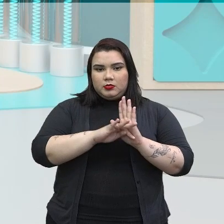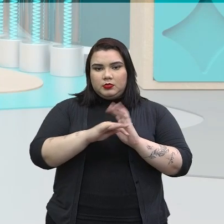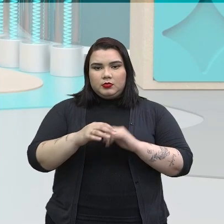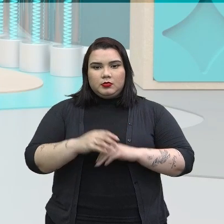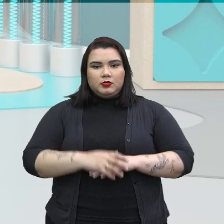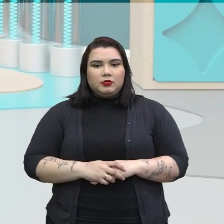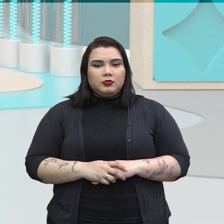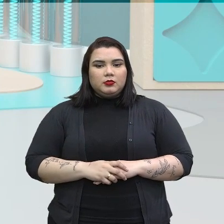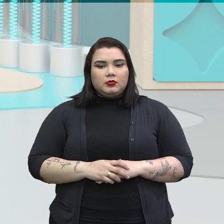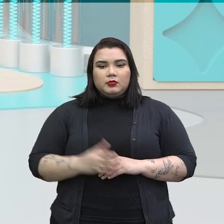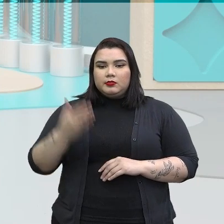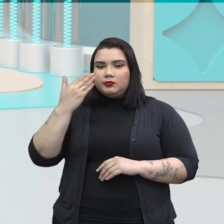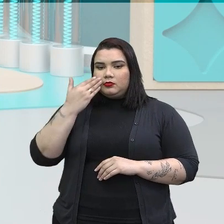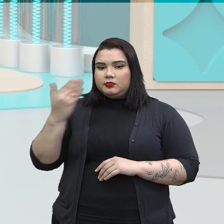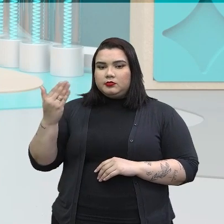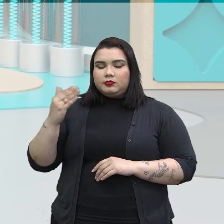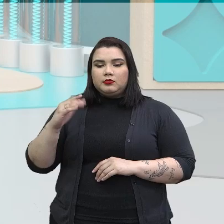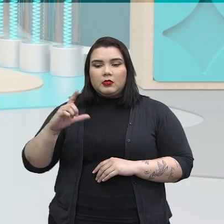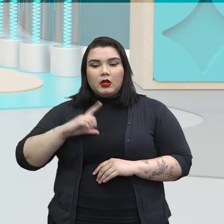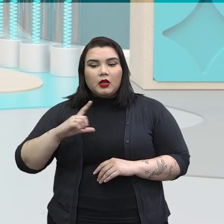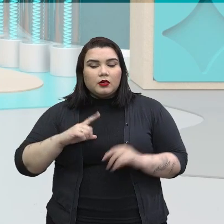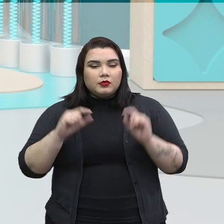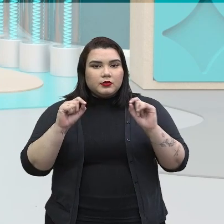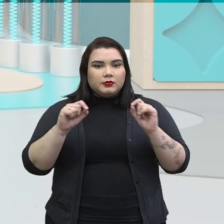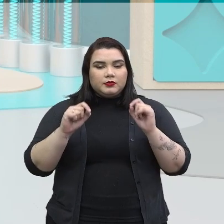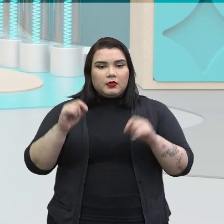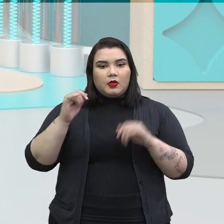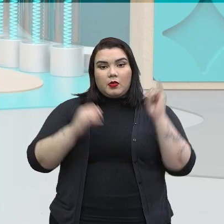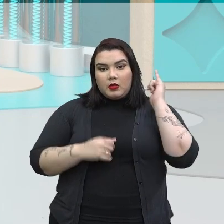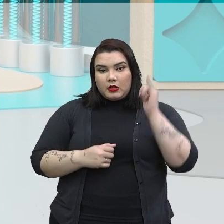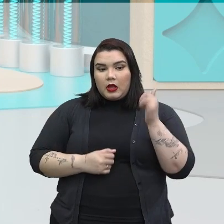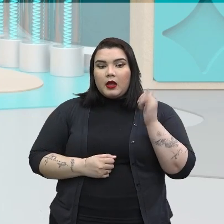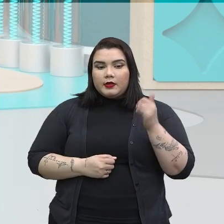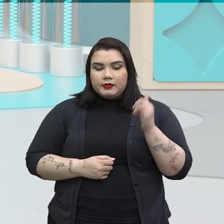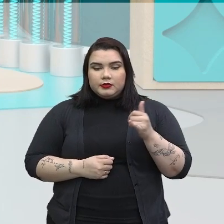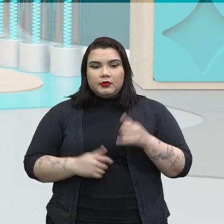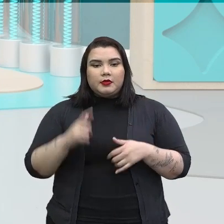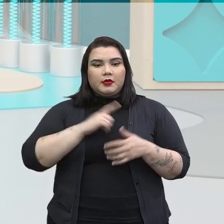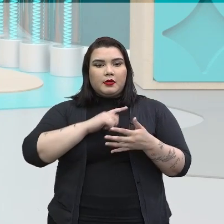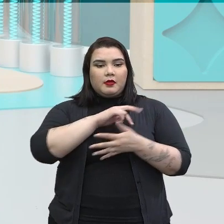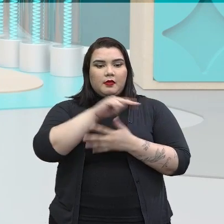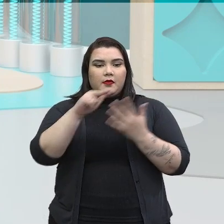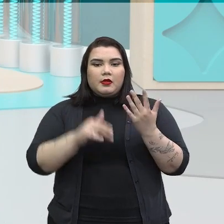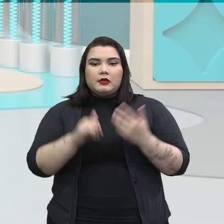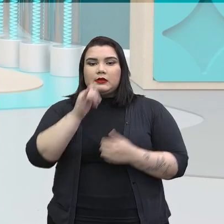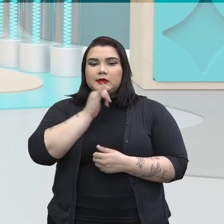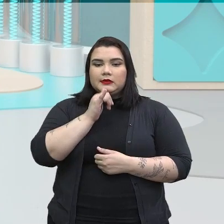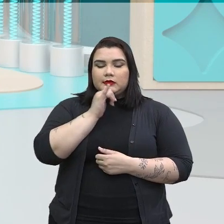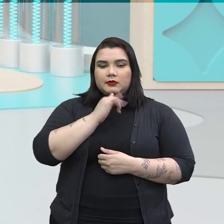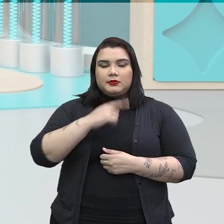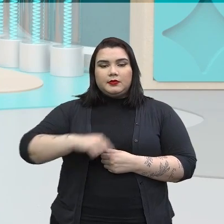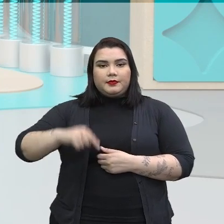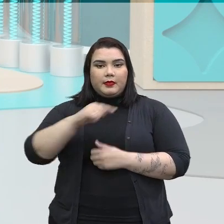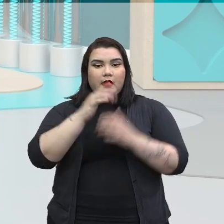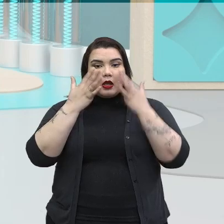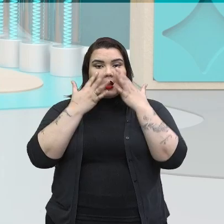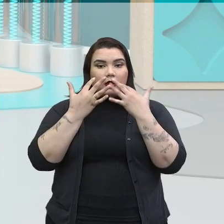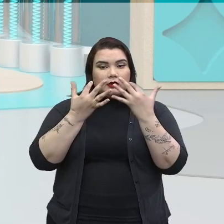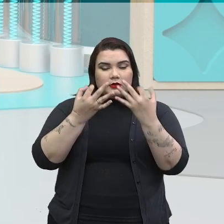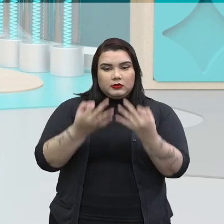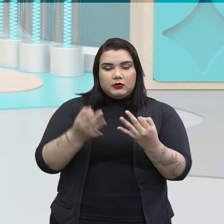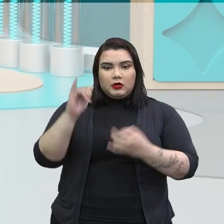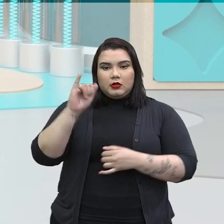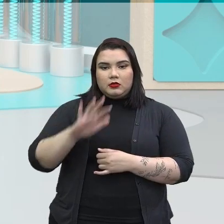Let's go! Mas nós falamos ali sobre o narrativo, né? E tivemos vários exemplos, e eu quero que vocês prestem bastante atenção